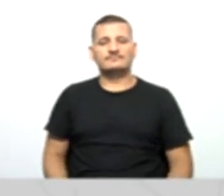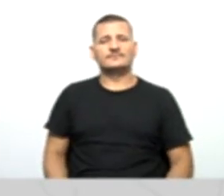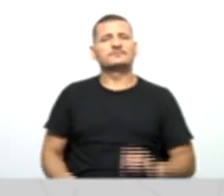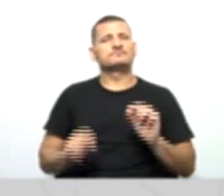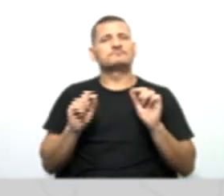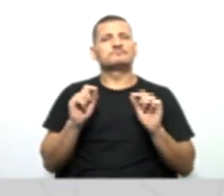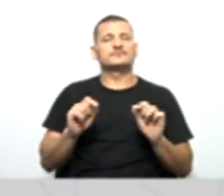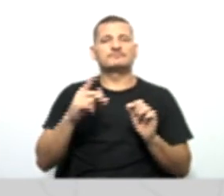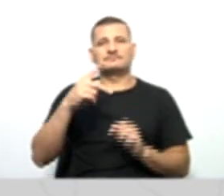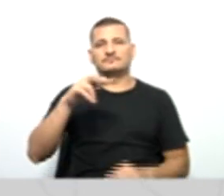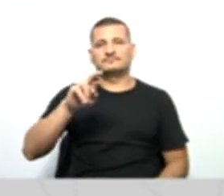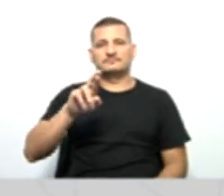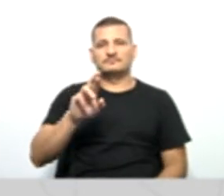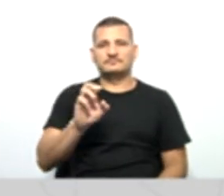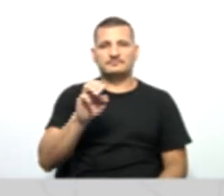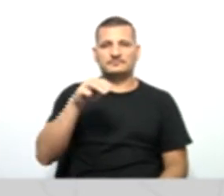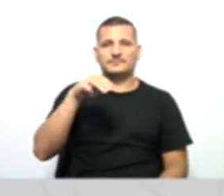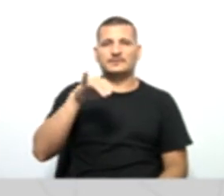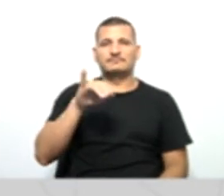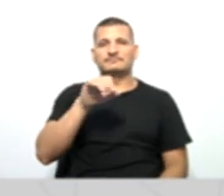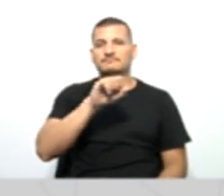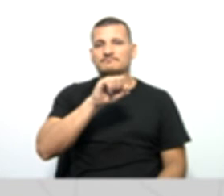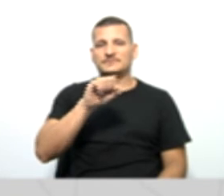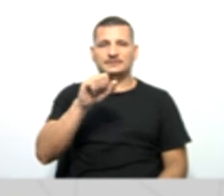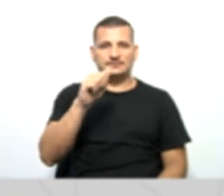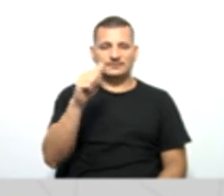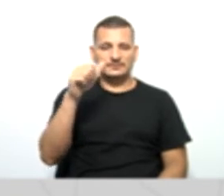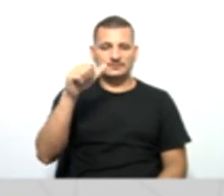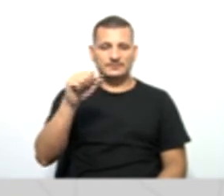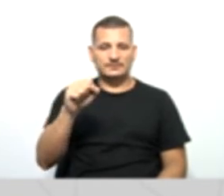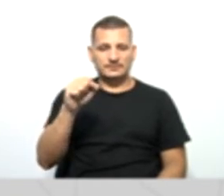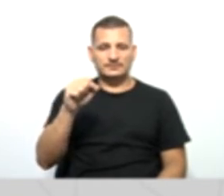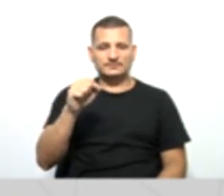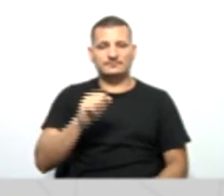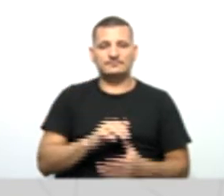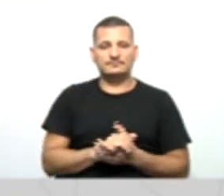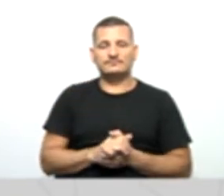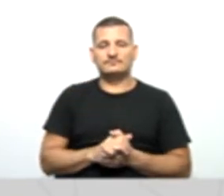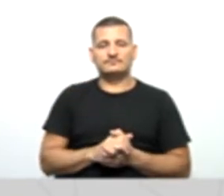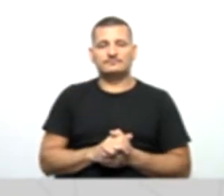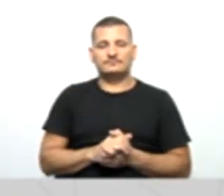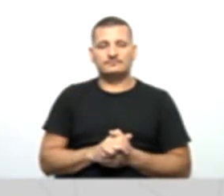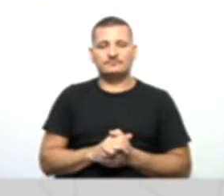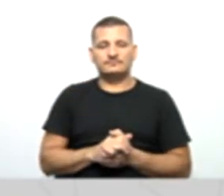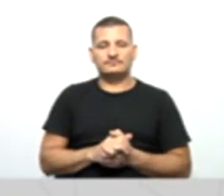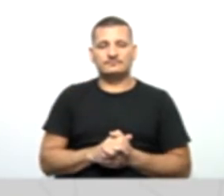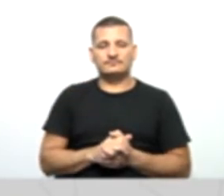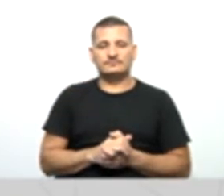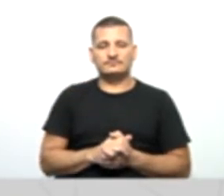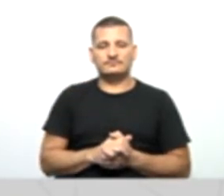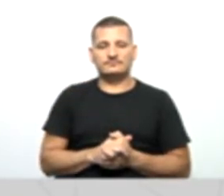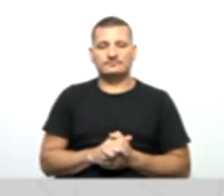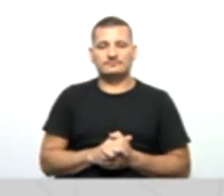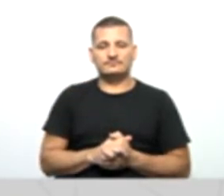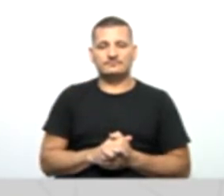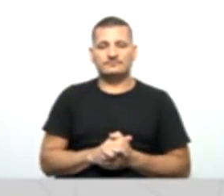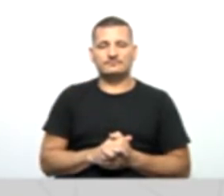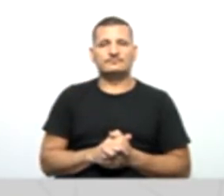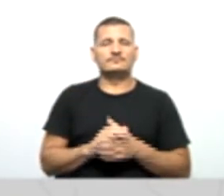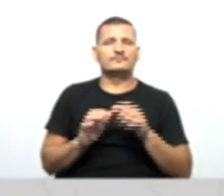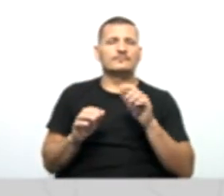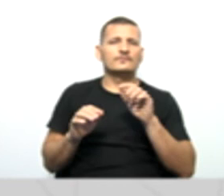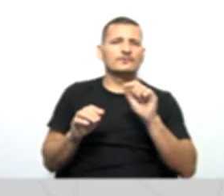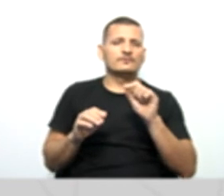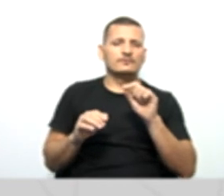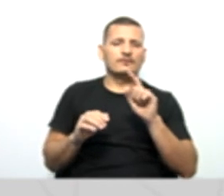que é premissas, tá? As premissas são as suposições que não estão sob o controle e a influência do GP,